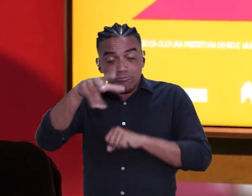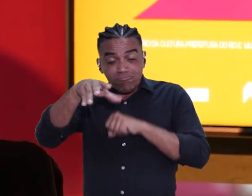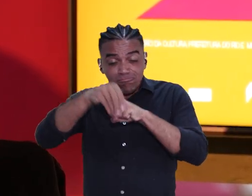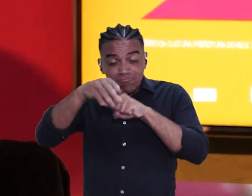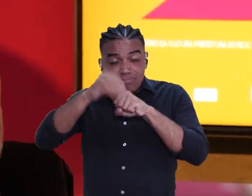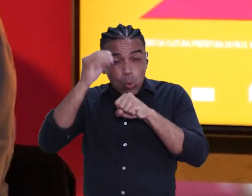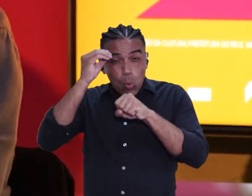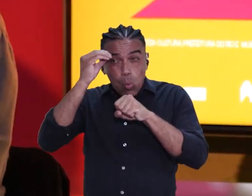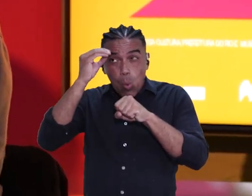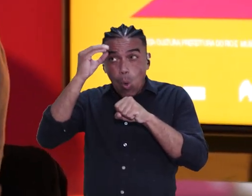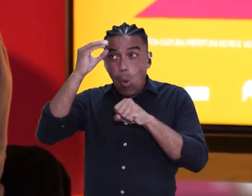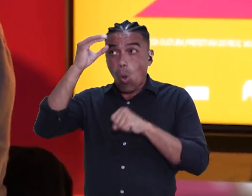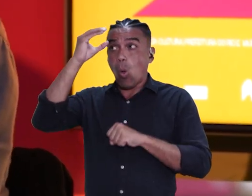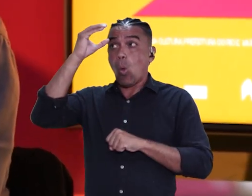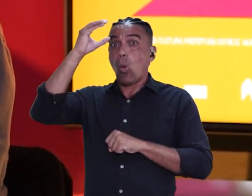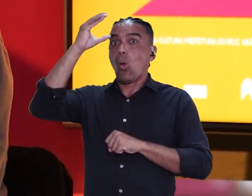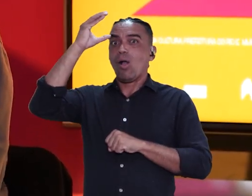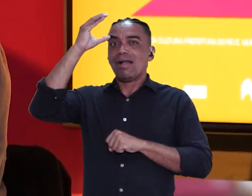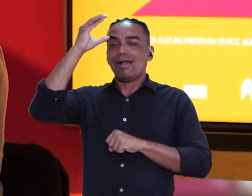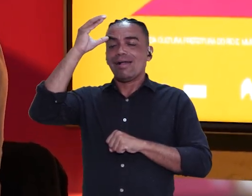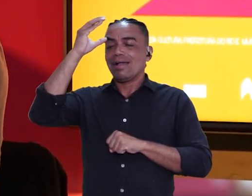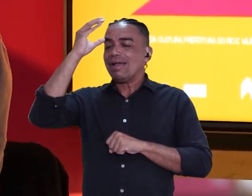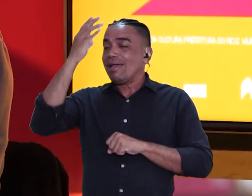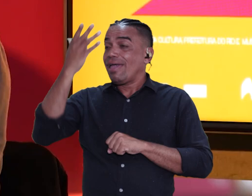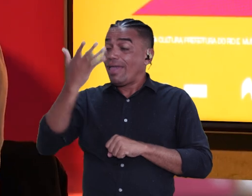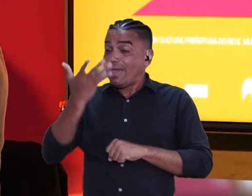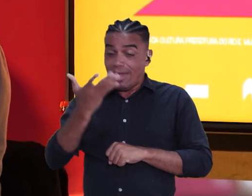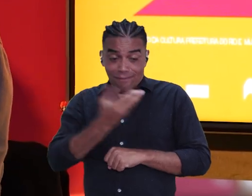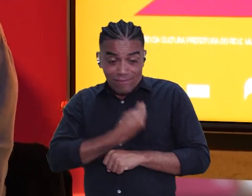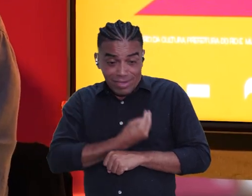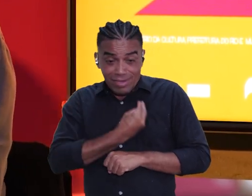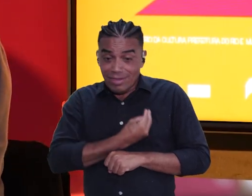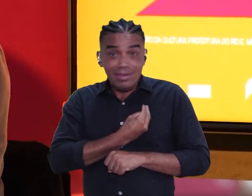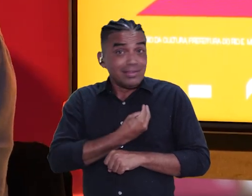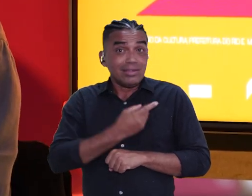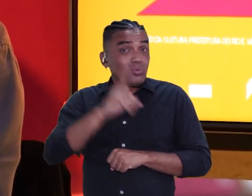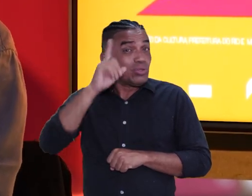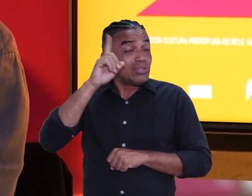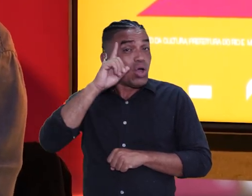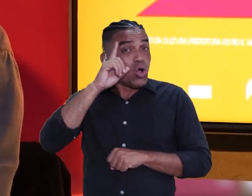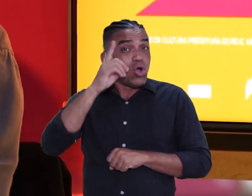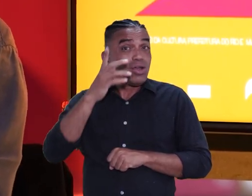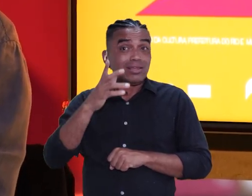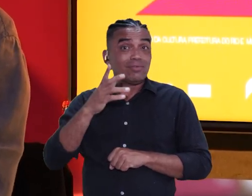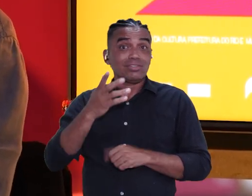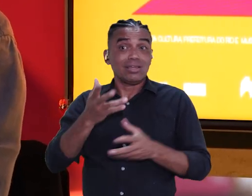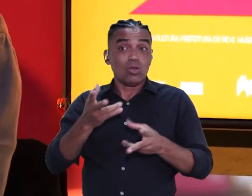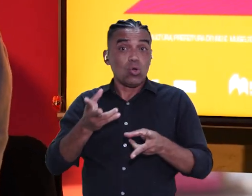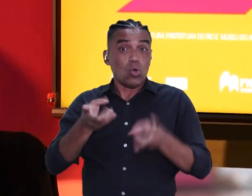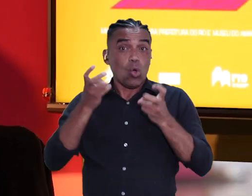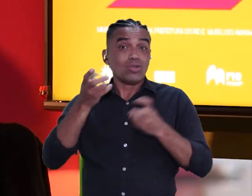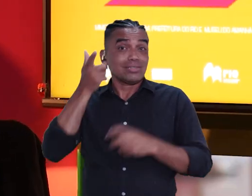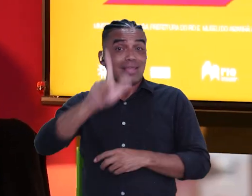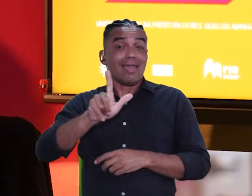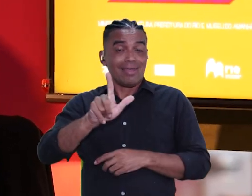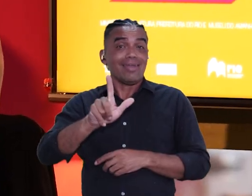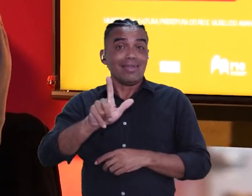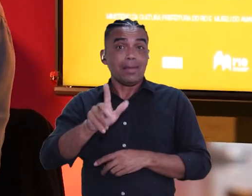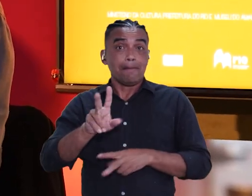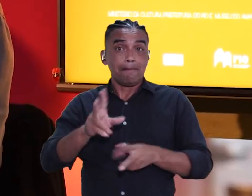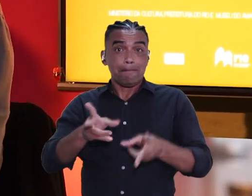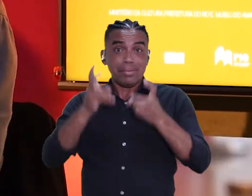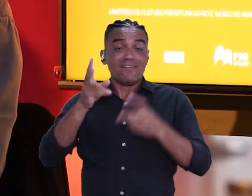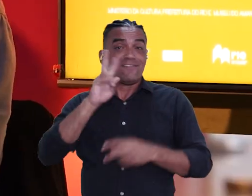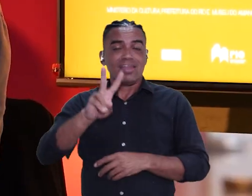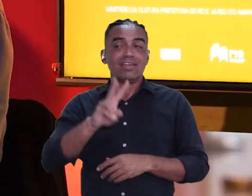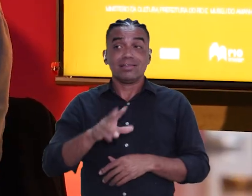que é uma decantação de vida, que isso não é toda hora que se tem ou que se encontra. E a fala que ela acabou de fazer é